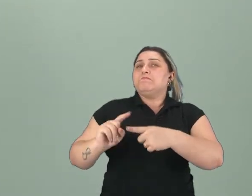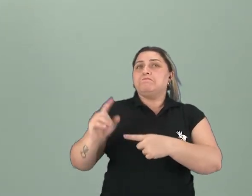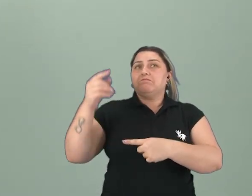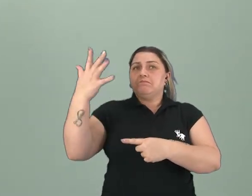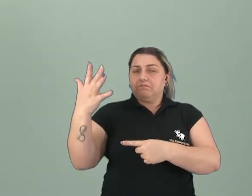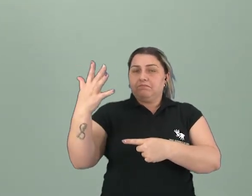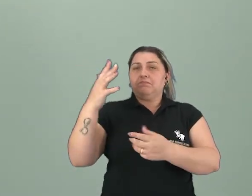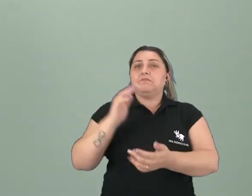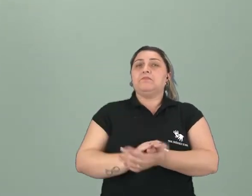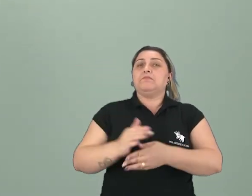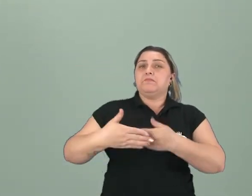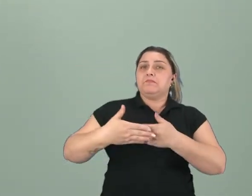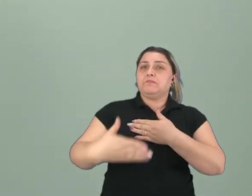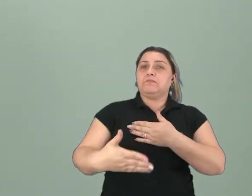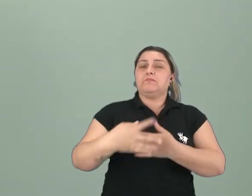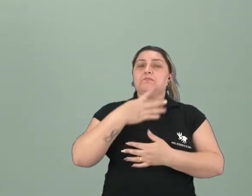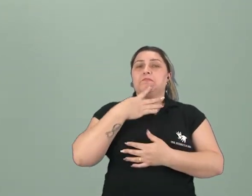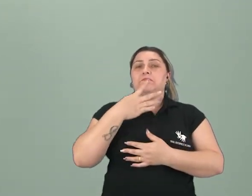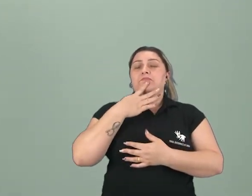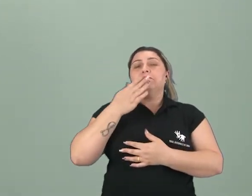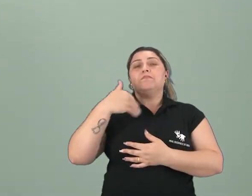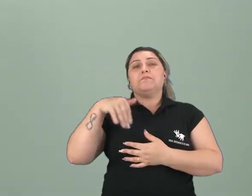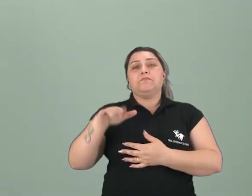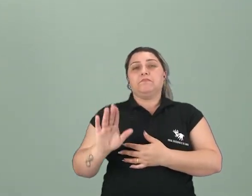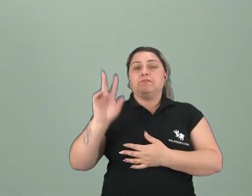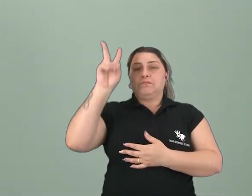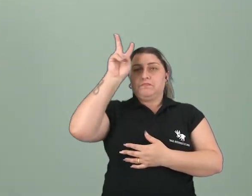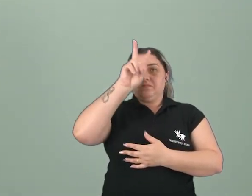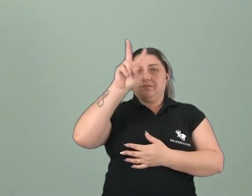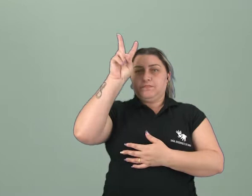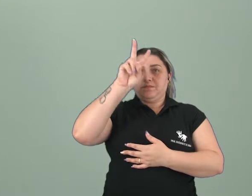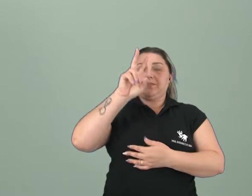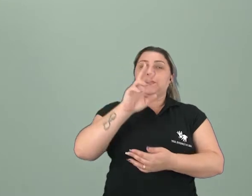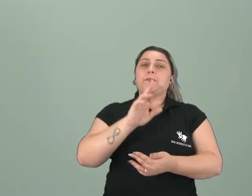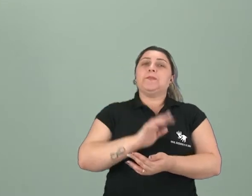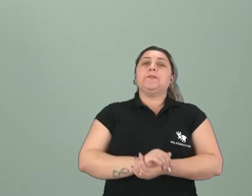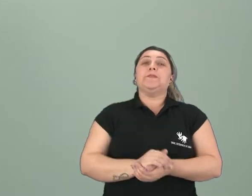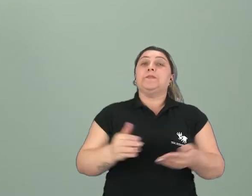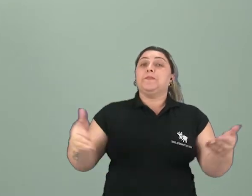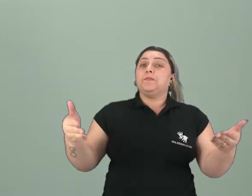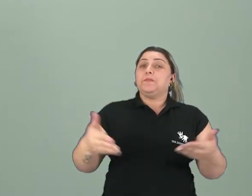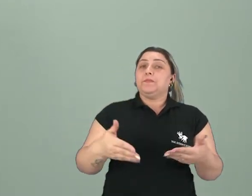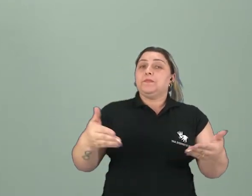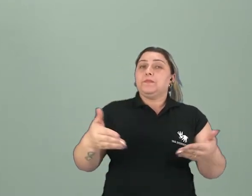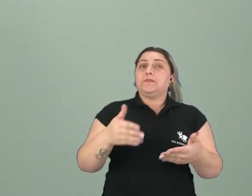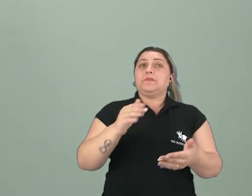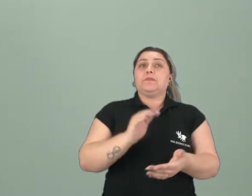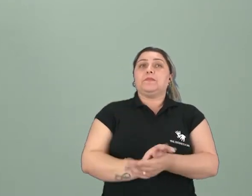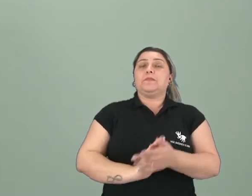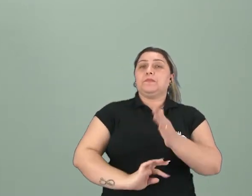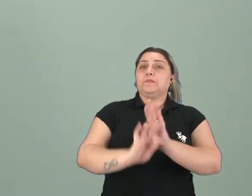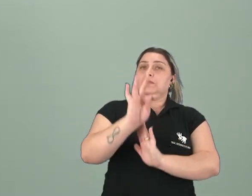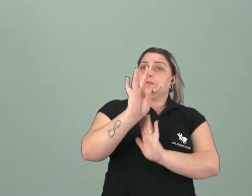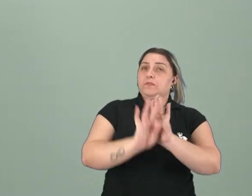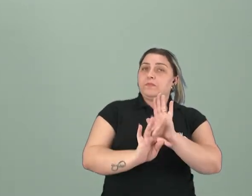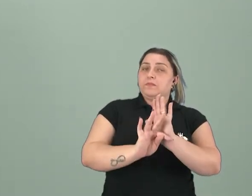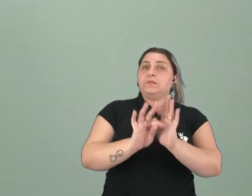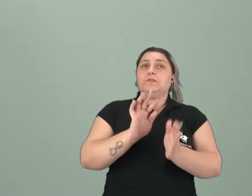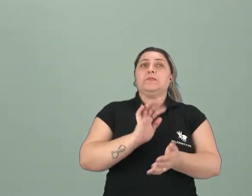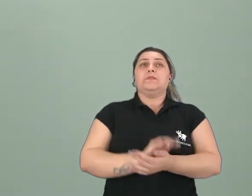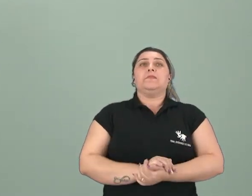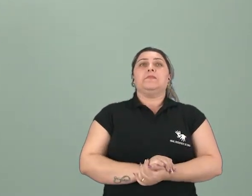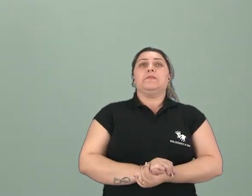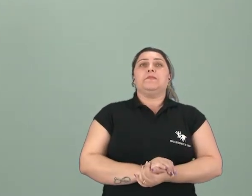partir disso, vamos aí conhecer mais uma história, né? Vamos aí agora voltar para o texto, né,